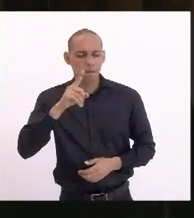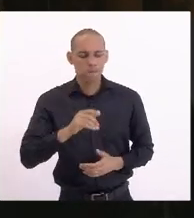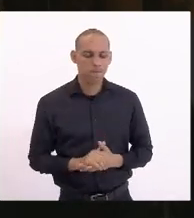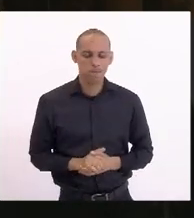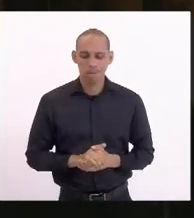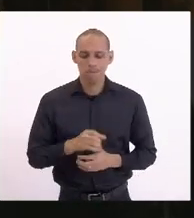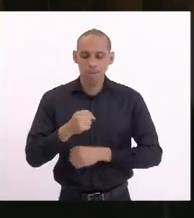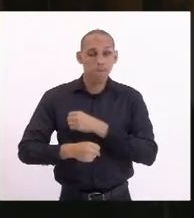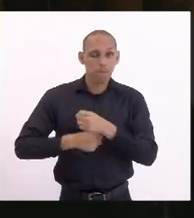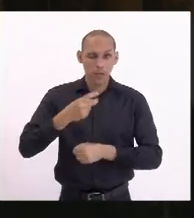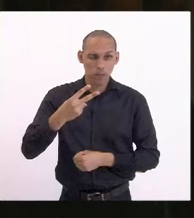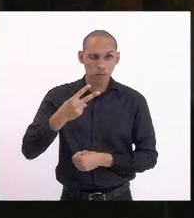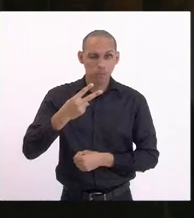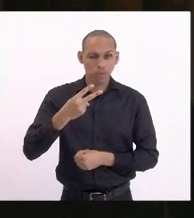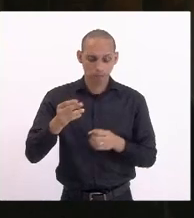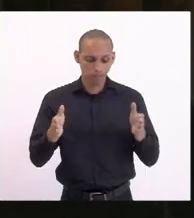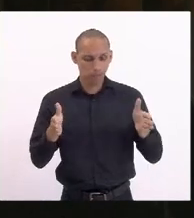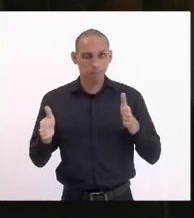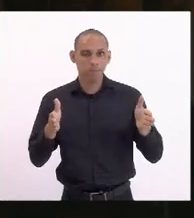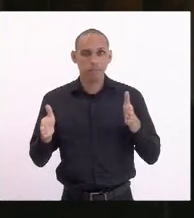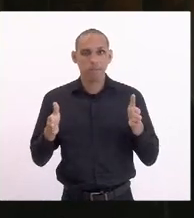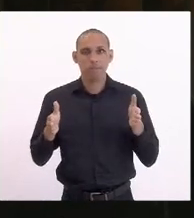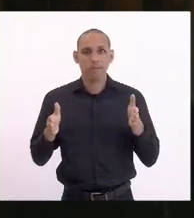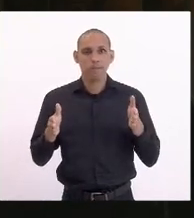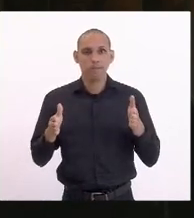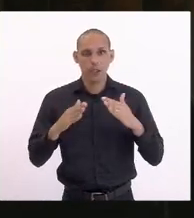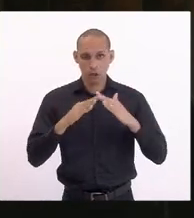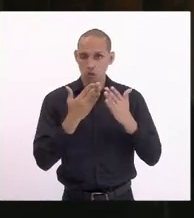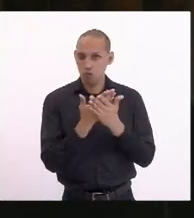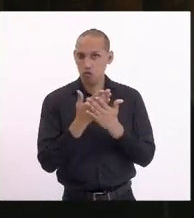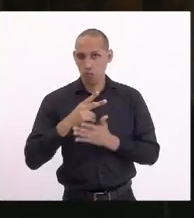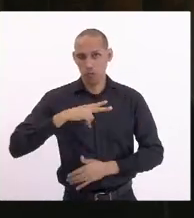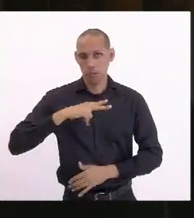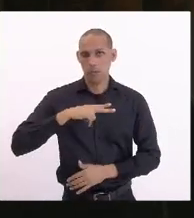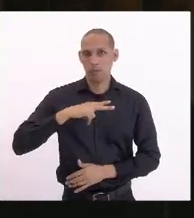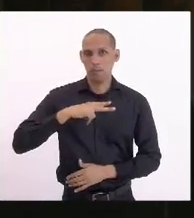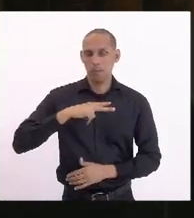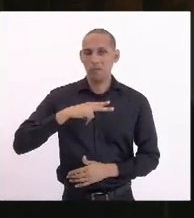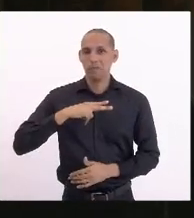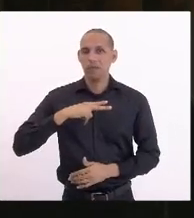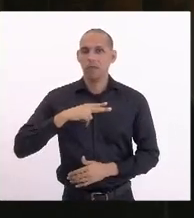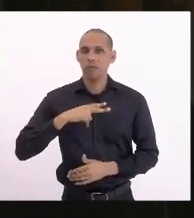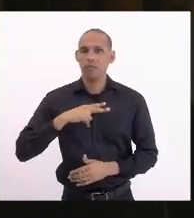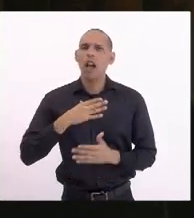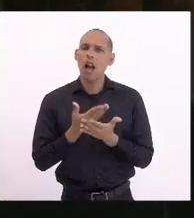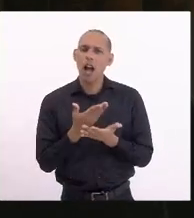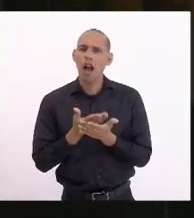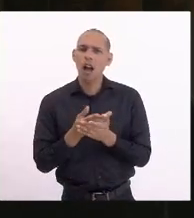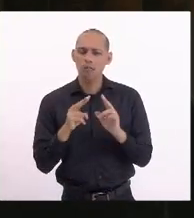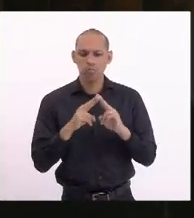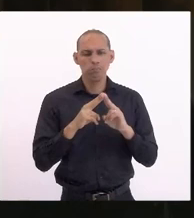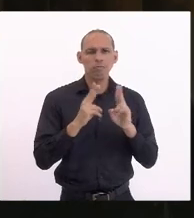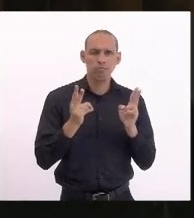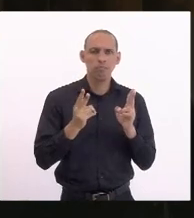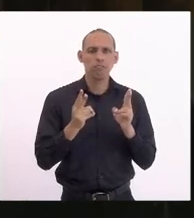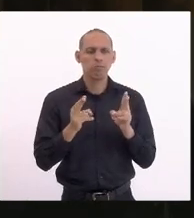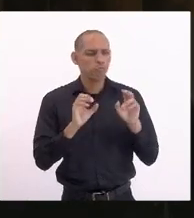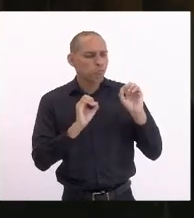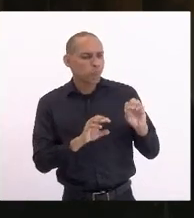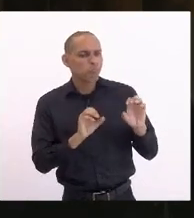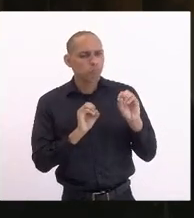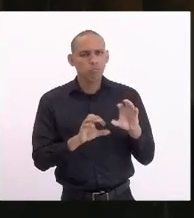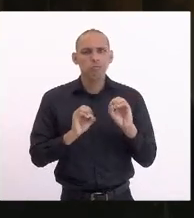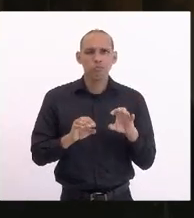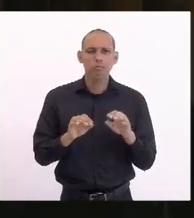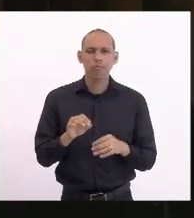esses 2 anos, as escolas privadas deram aulas virtuais. Bem